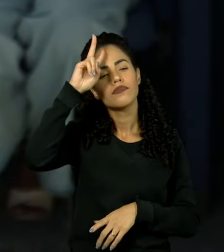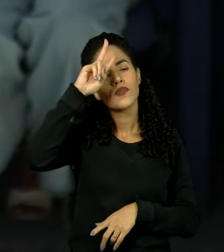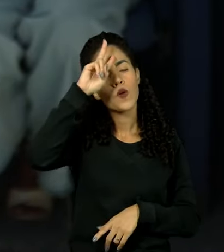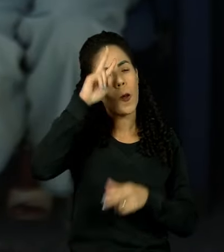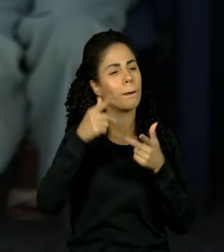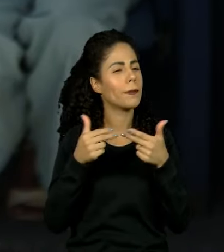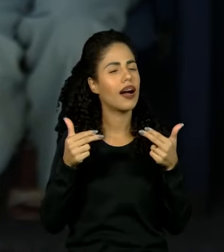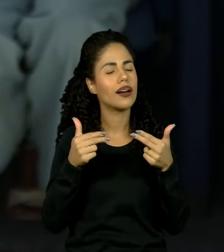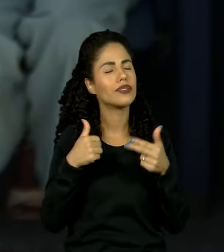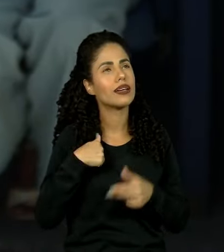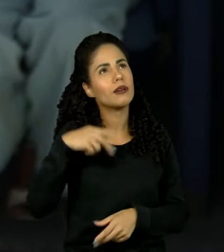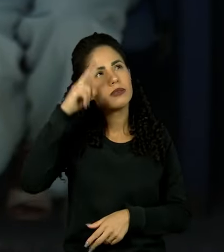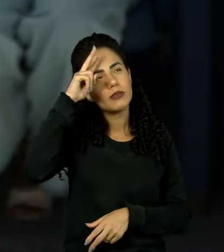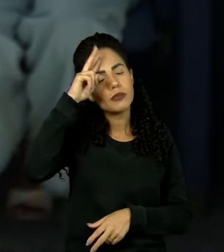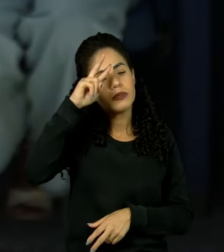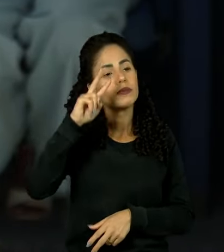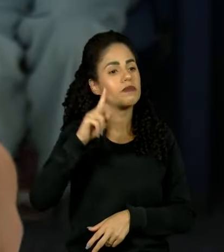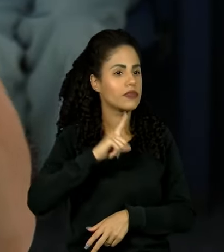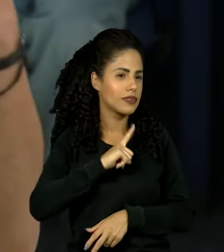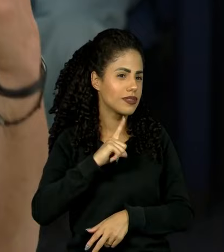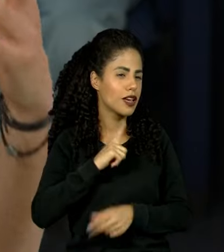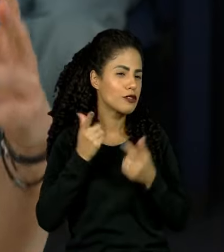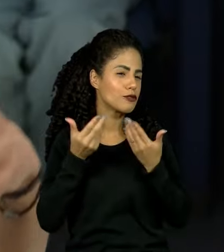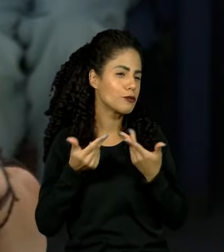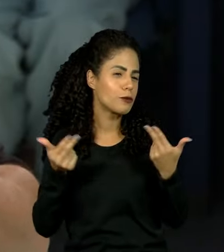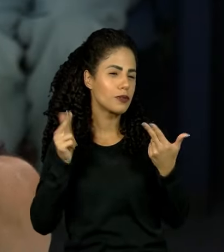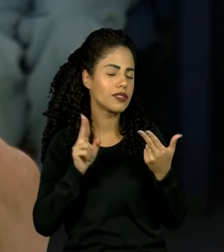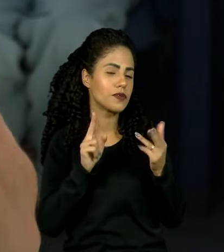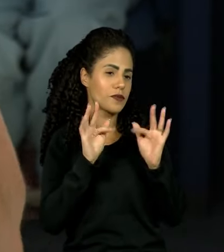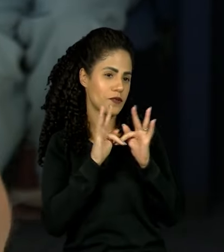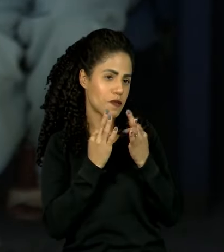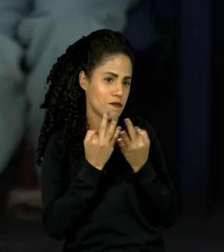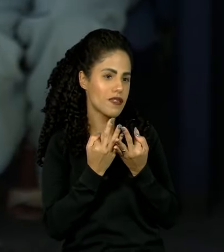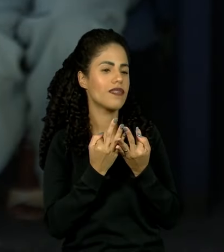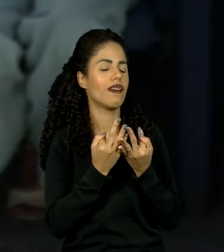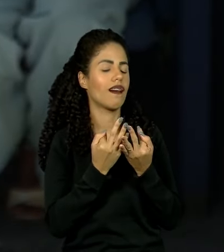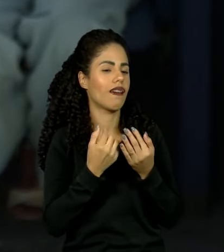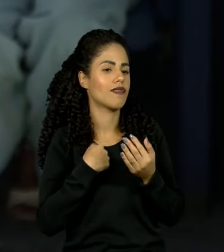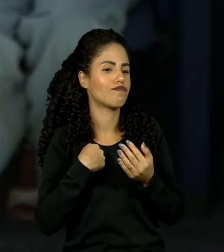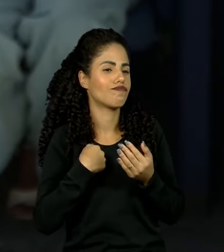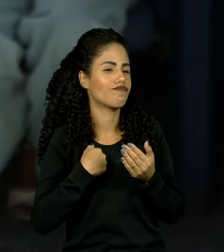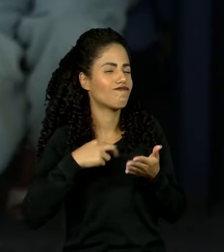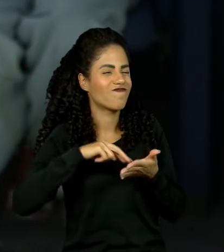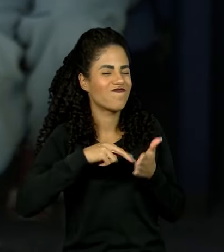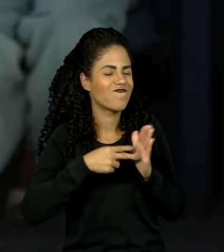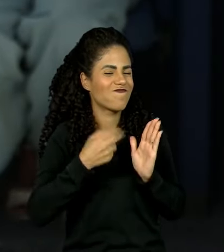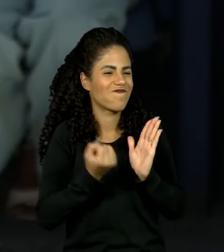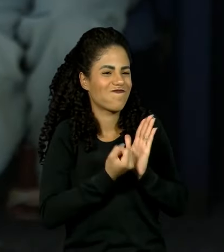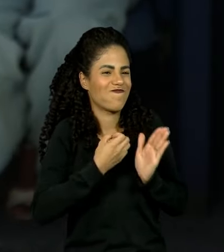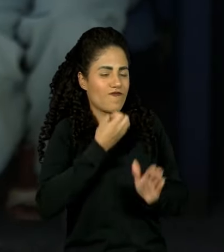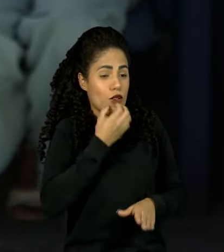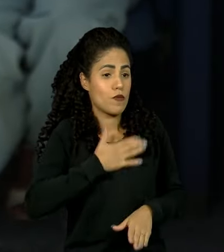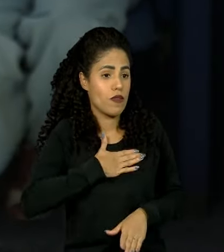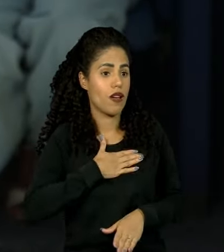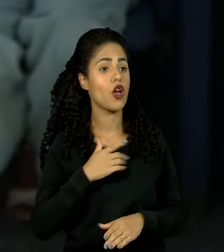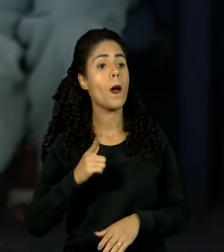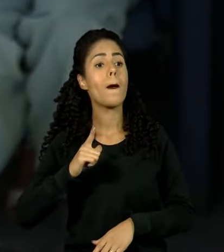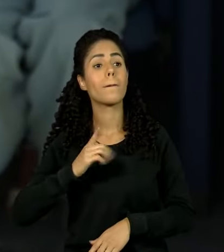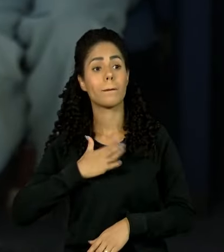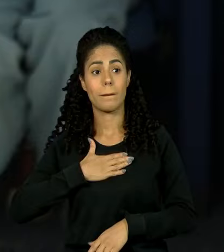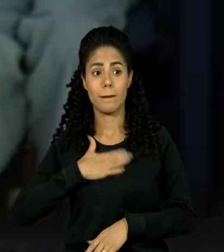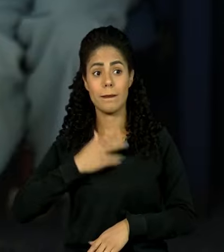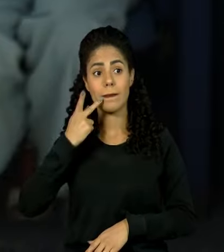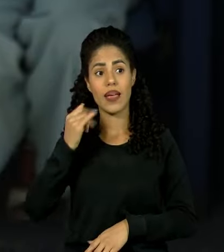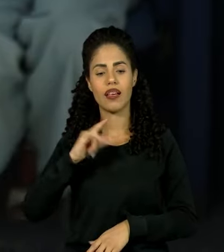né é uma coisa tão tão bonita essas nossas lembranças familiares né o significado delas e meu pai tinha uma loja e eu lembro que